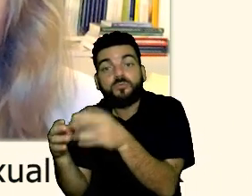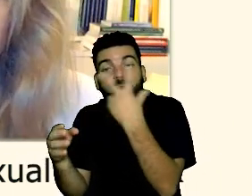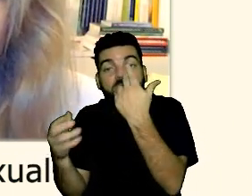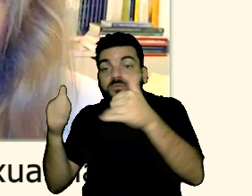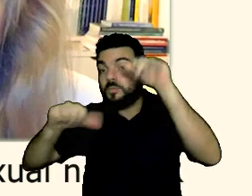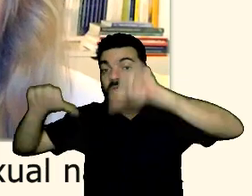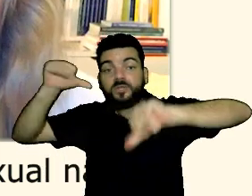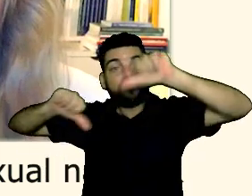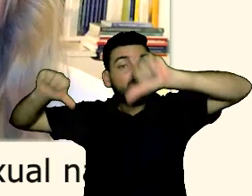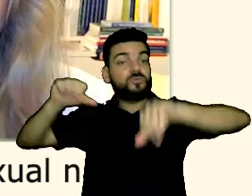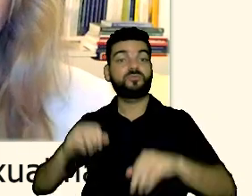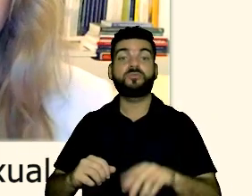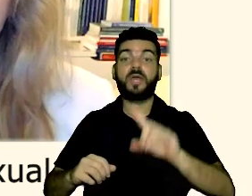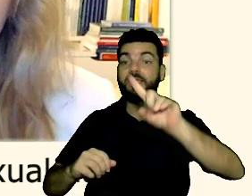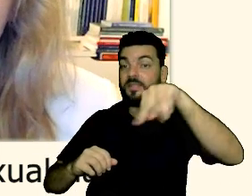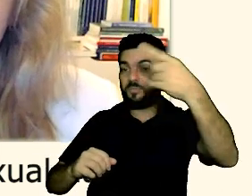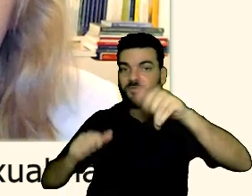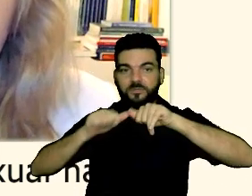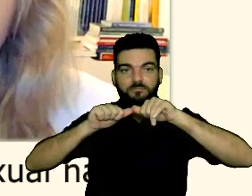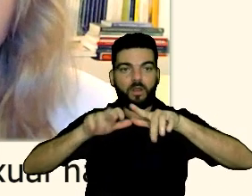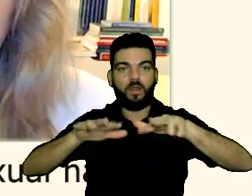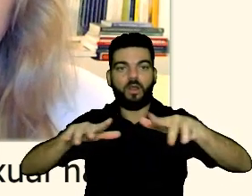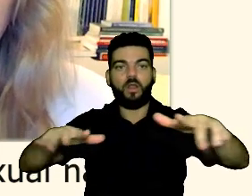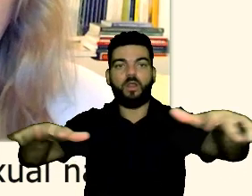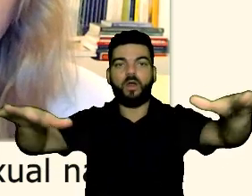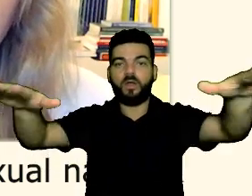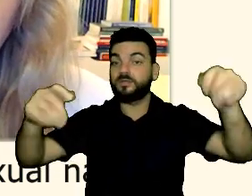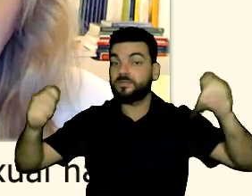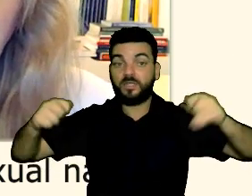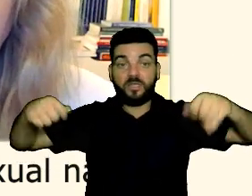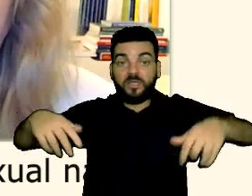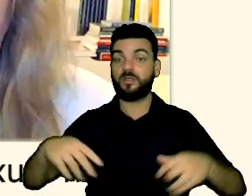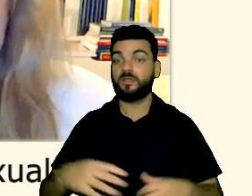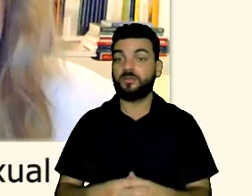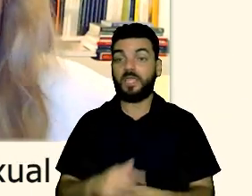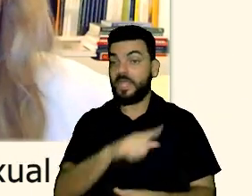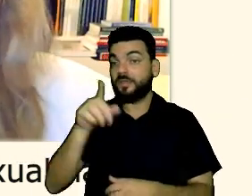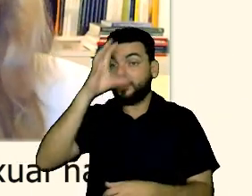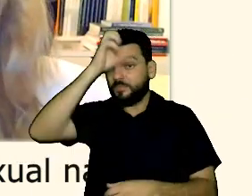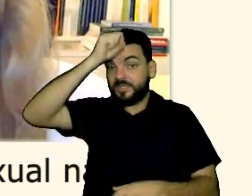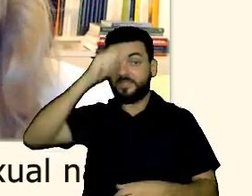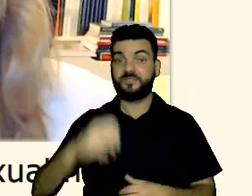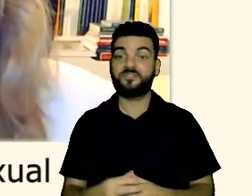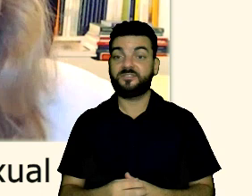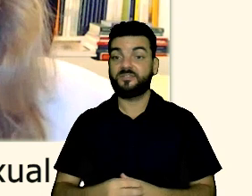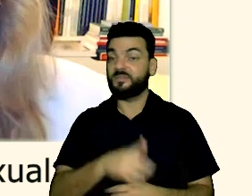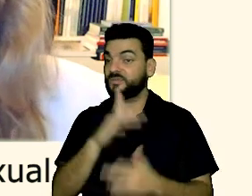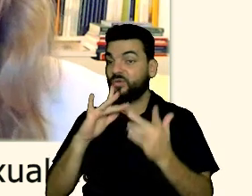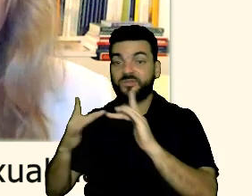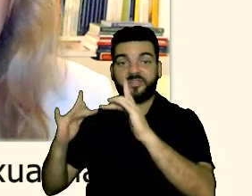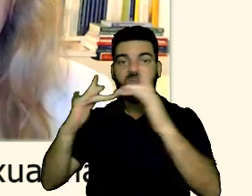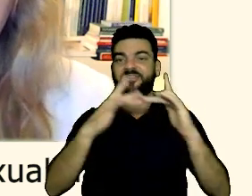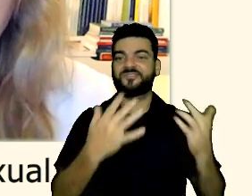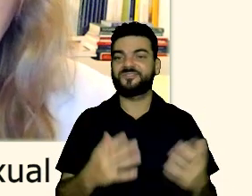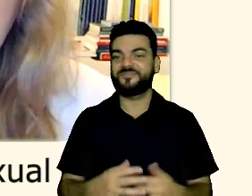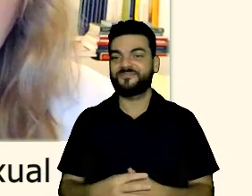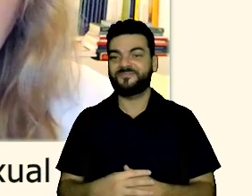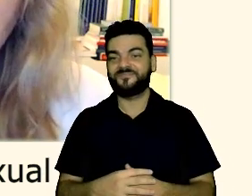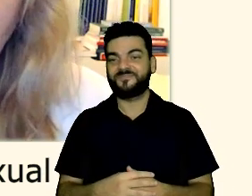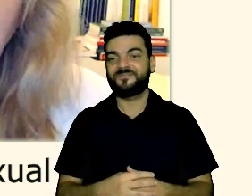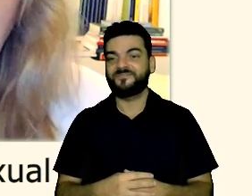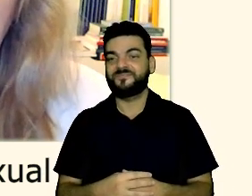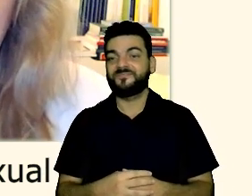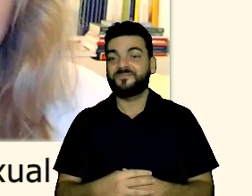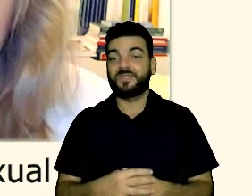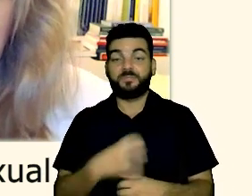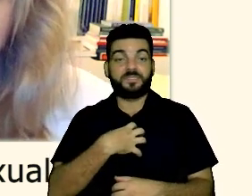esse treinamento pode não ser generalizado, mas em pequenos grupos, como quase um laboratório, quase que um momento